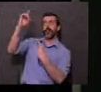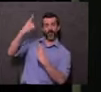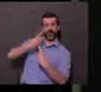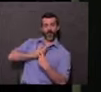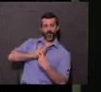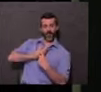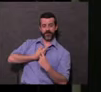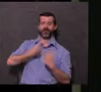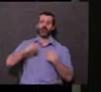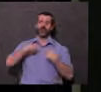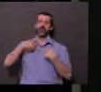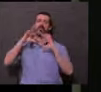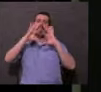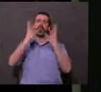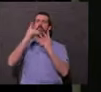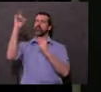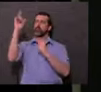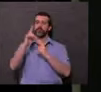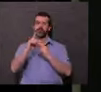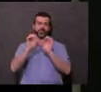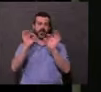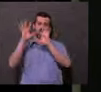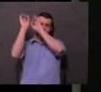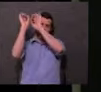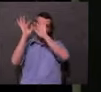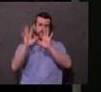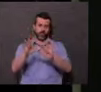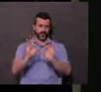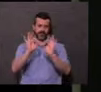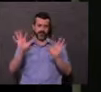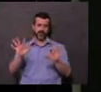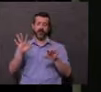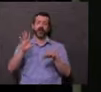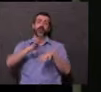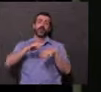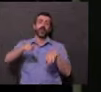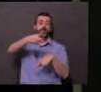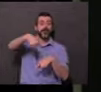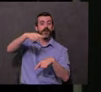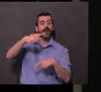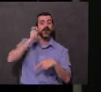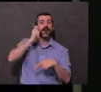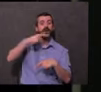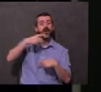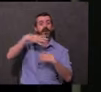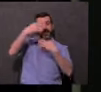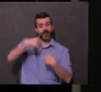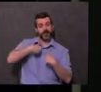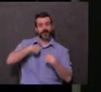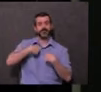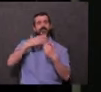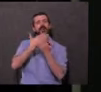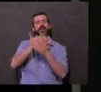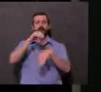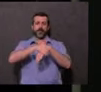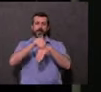I came into the world as light, so that everyone who believes in me might not remain in